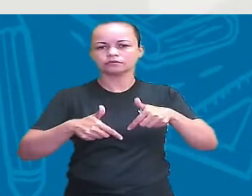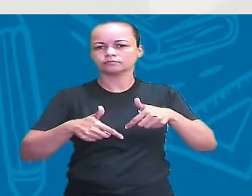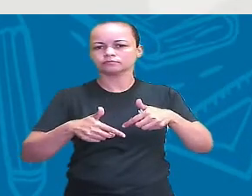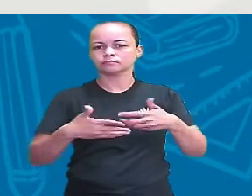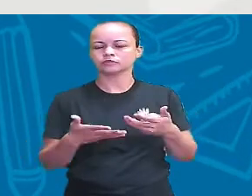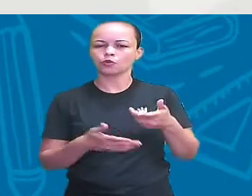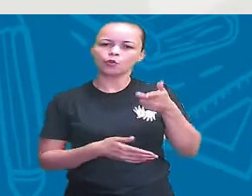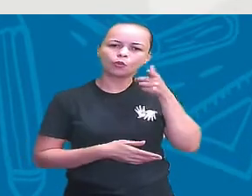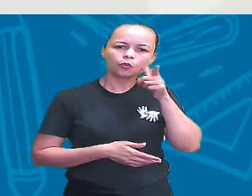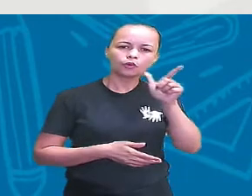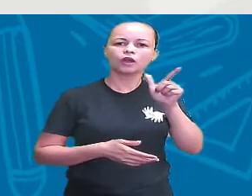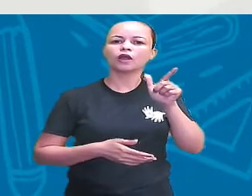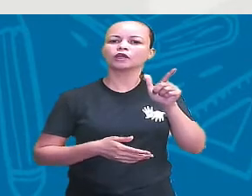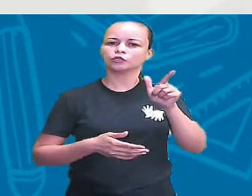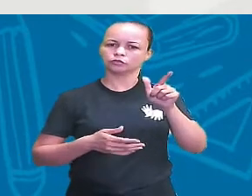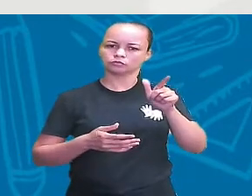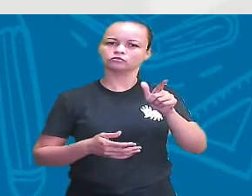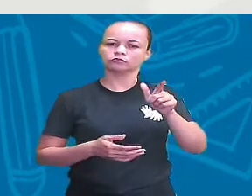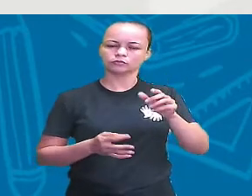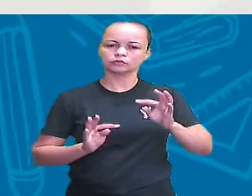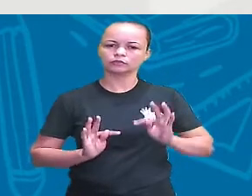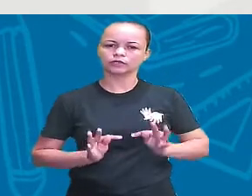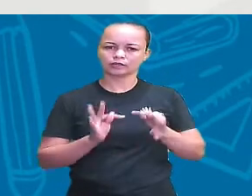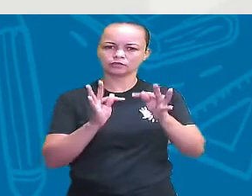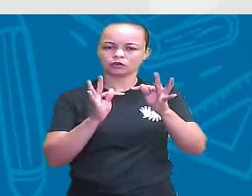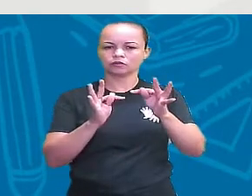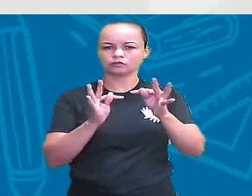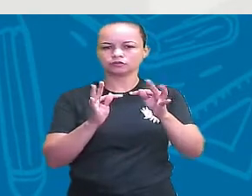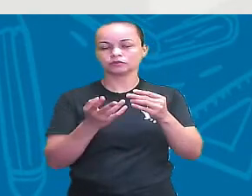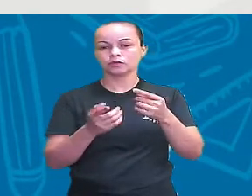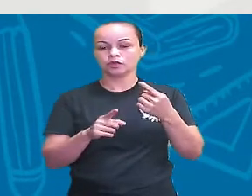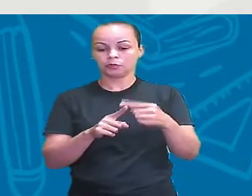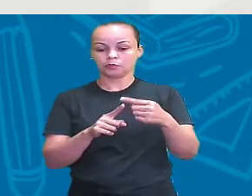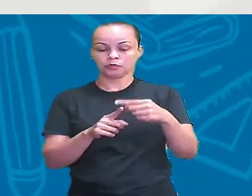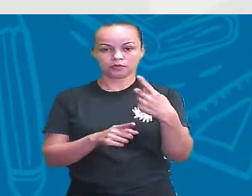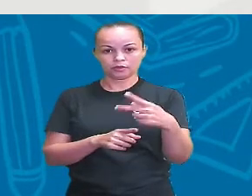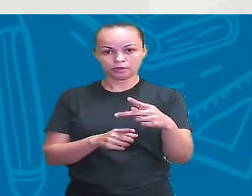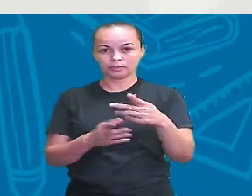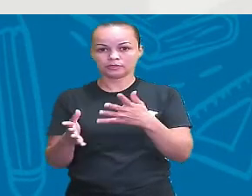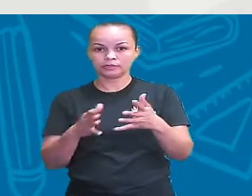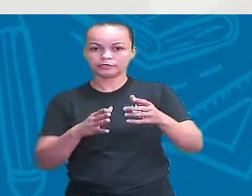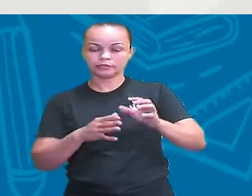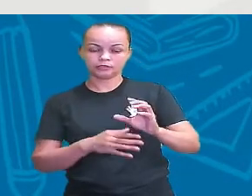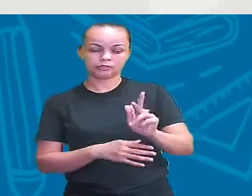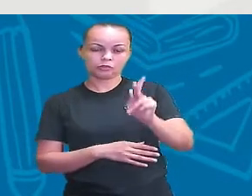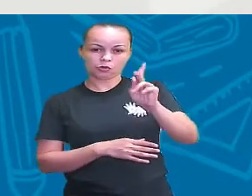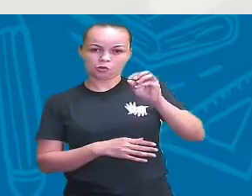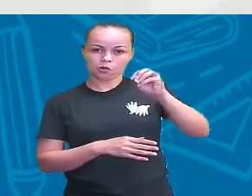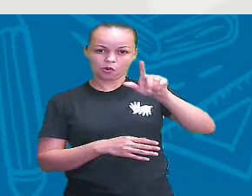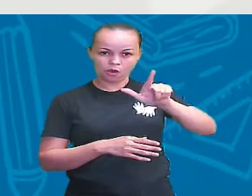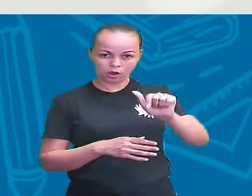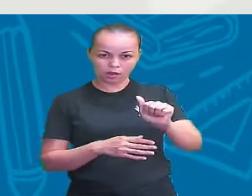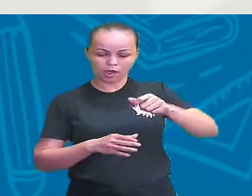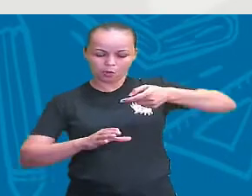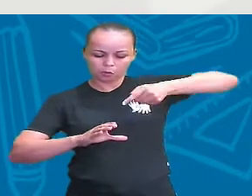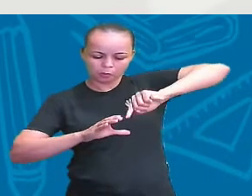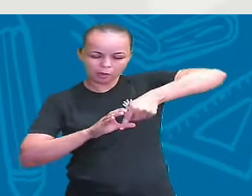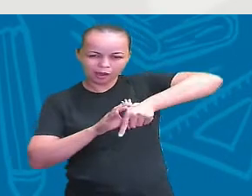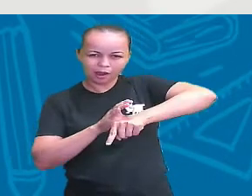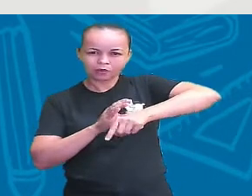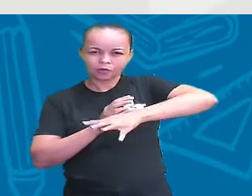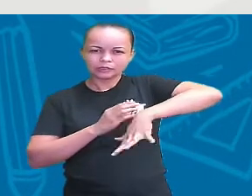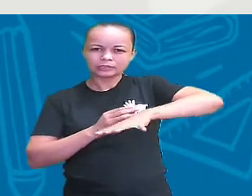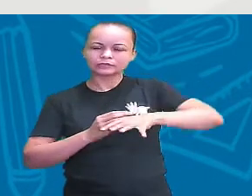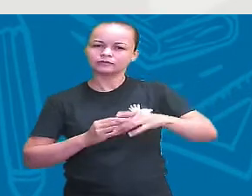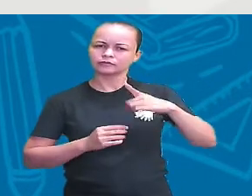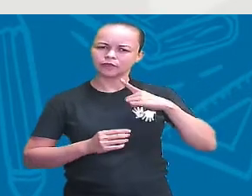Um ganho tecnológico. Por quê, gente? O buraco de cola permitiu que se fosse criado técnicas e tecnologias que são usadas até hoje,